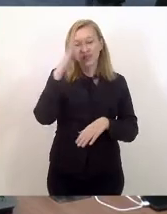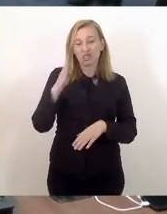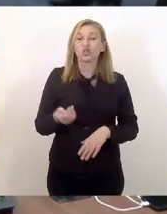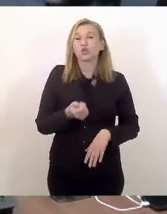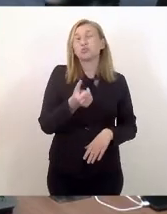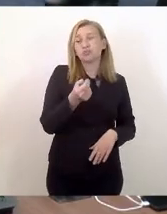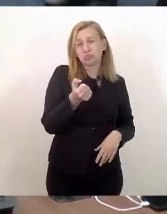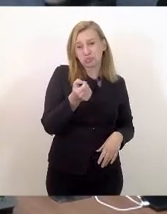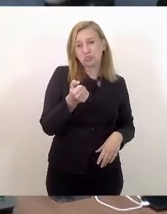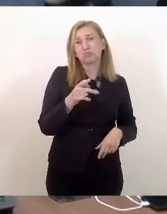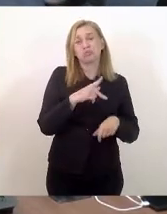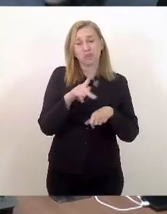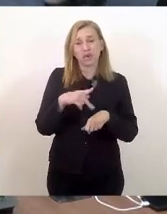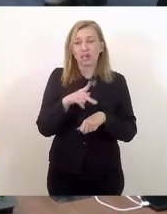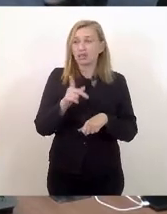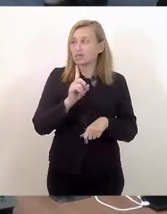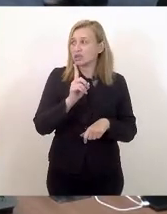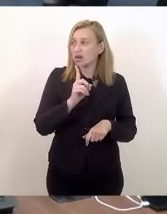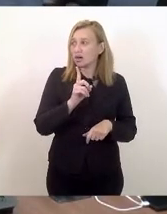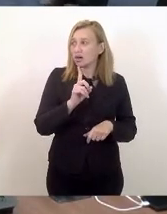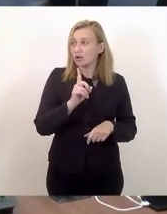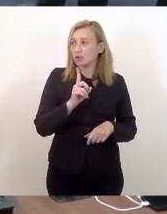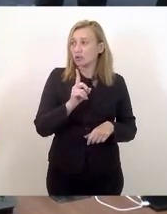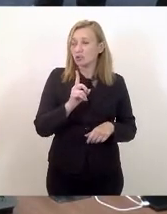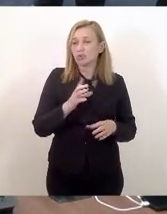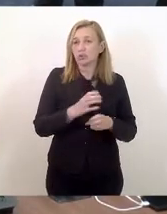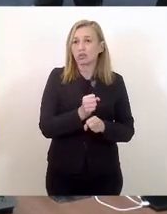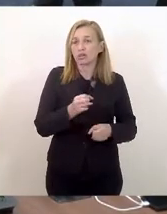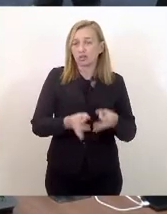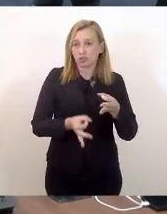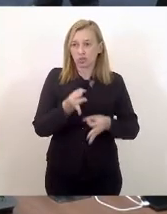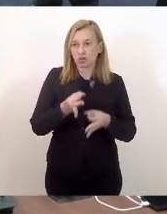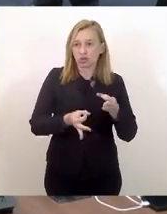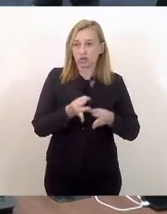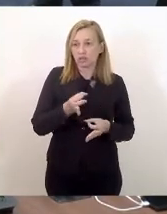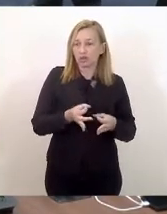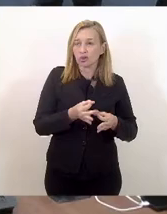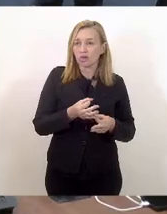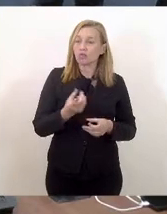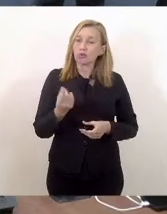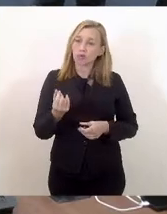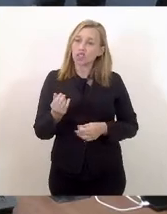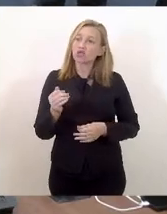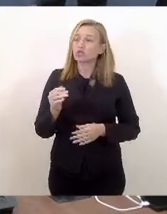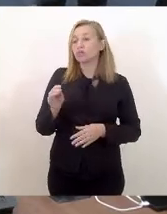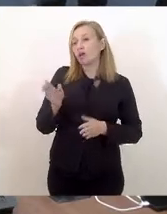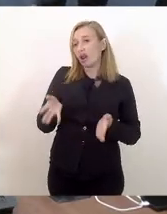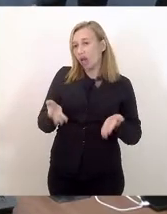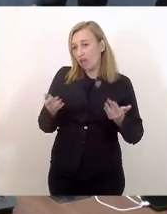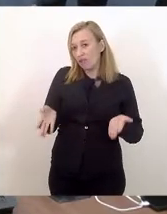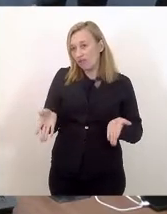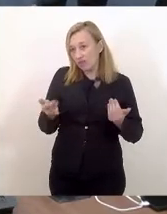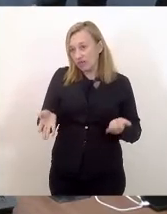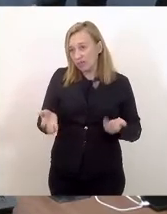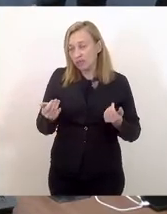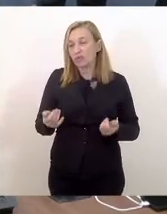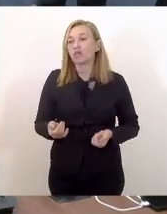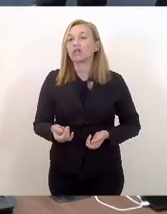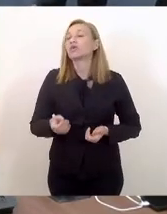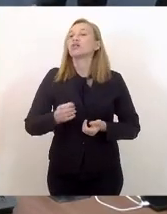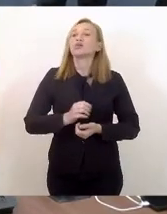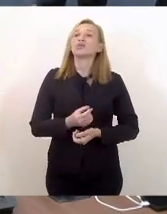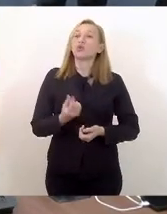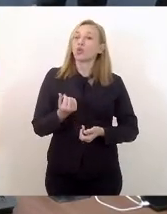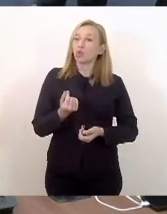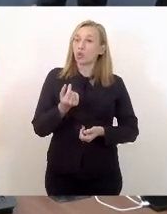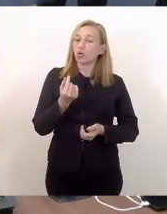não coloca uma tributação razoável sobre lucros